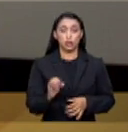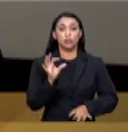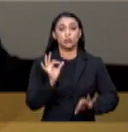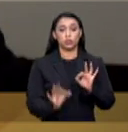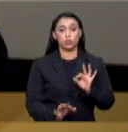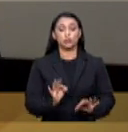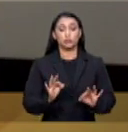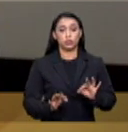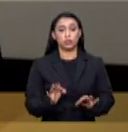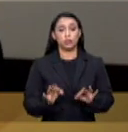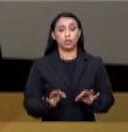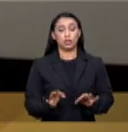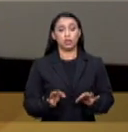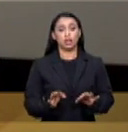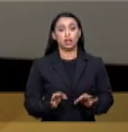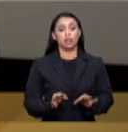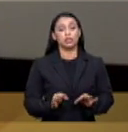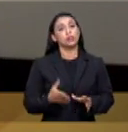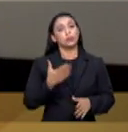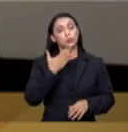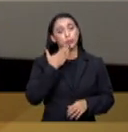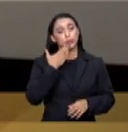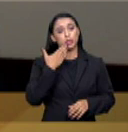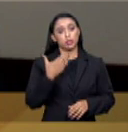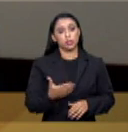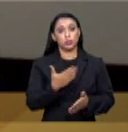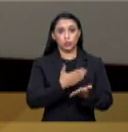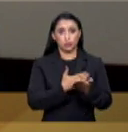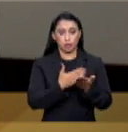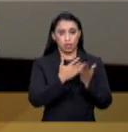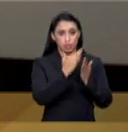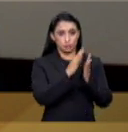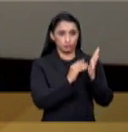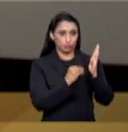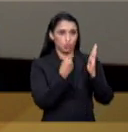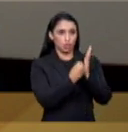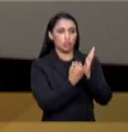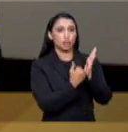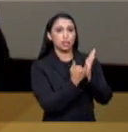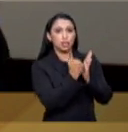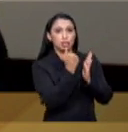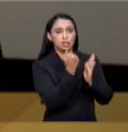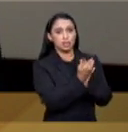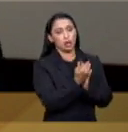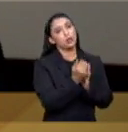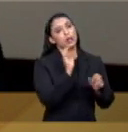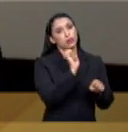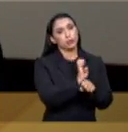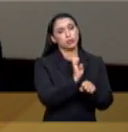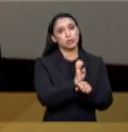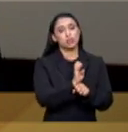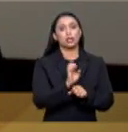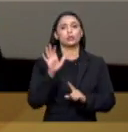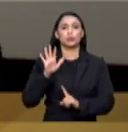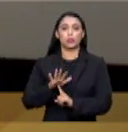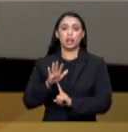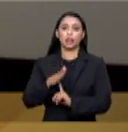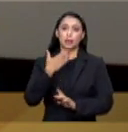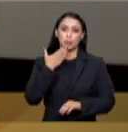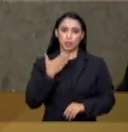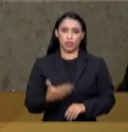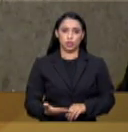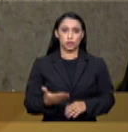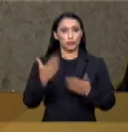julgada procedente nos termos do pedido inicial. É o que o Estado do Paraná pretende. Muito obrigado,